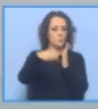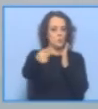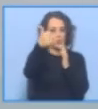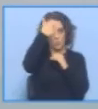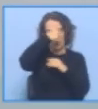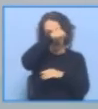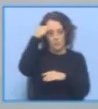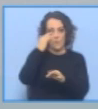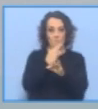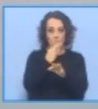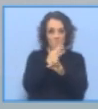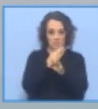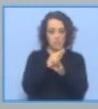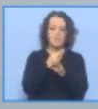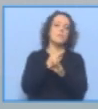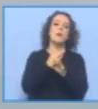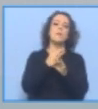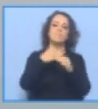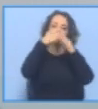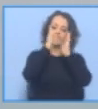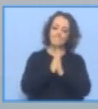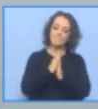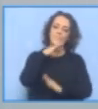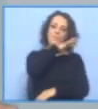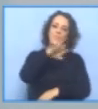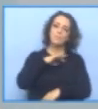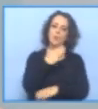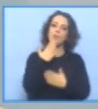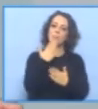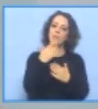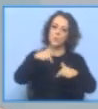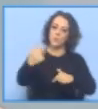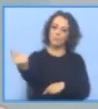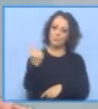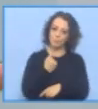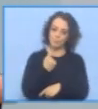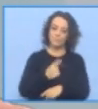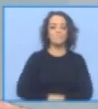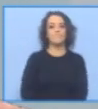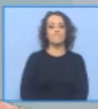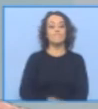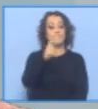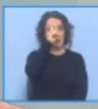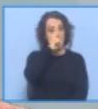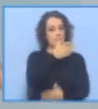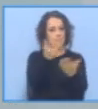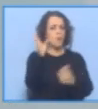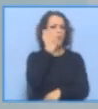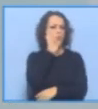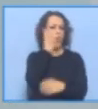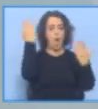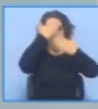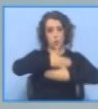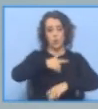domingo, festa litúrgica da Sagrada Família. Obrigado pela sua presença hoje aqui entre nós. Recordo que mais logo, à